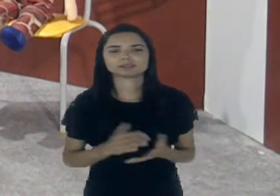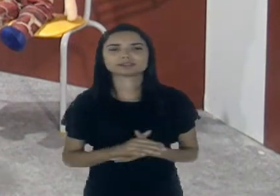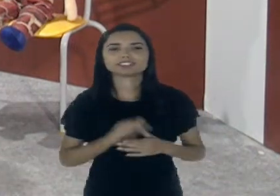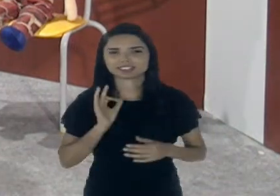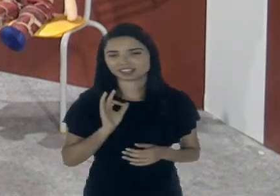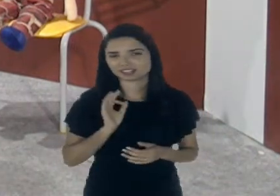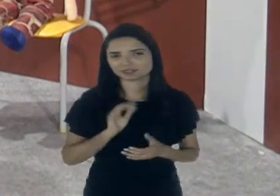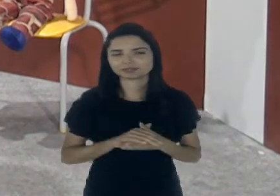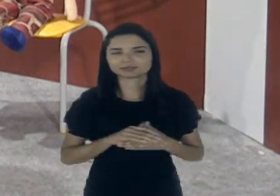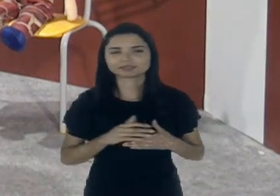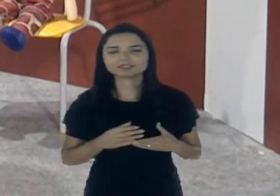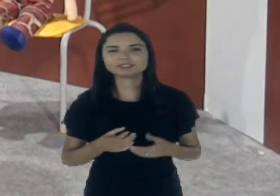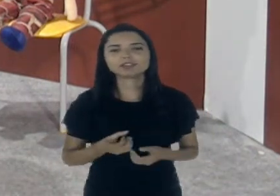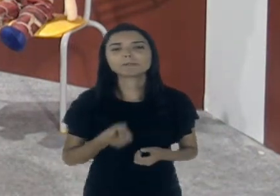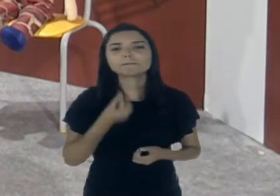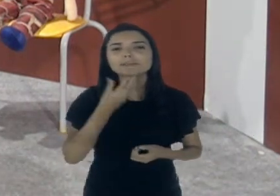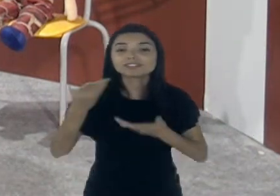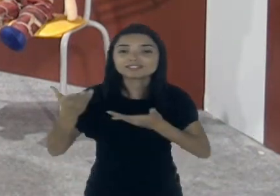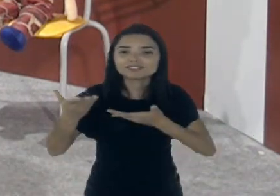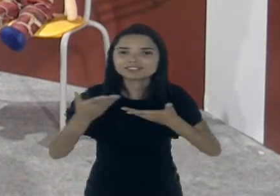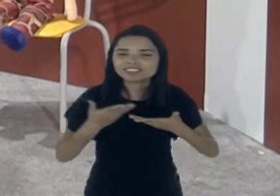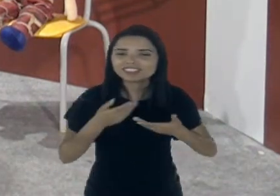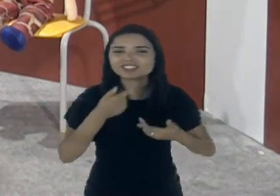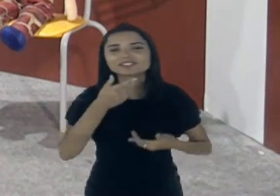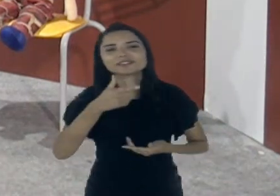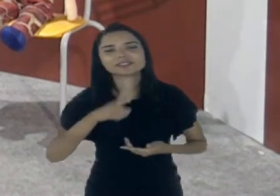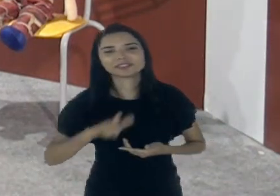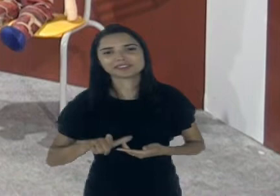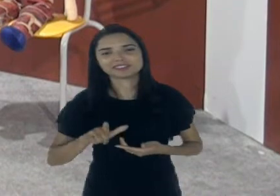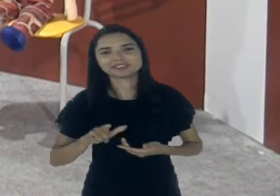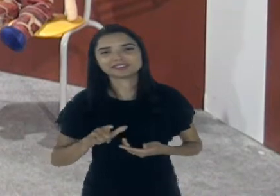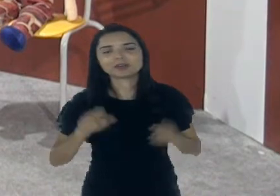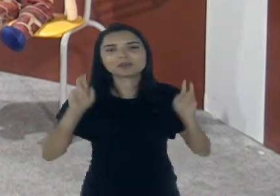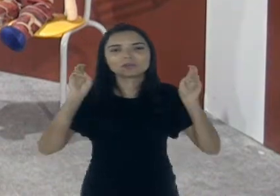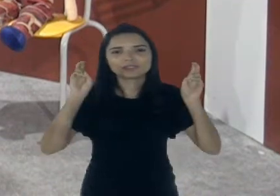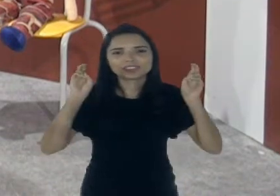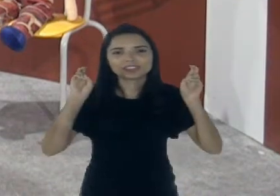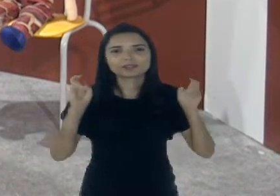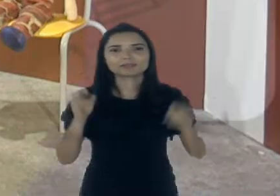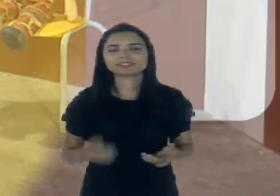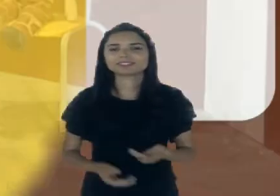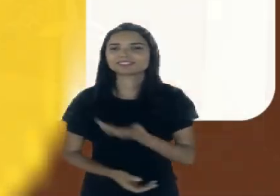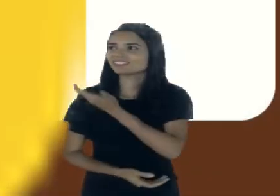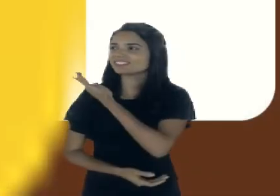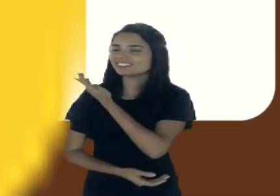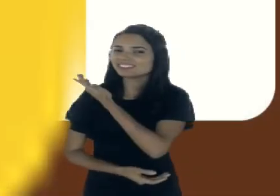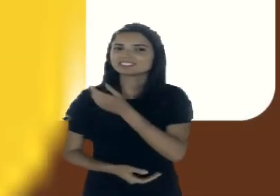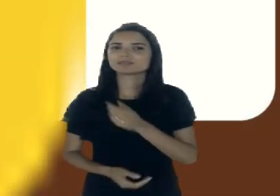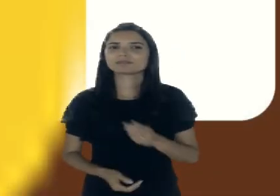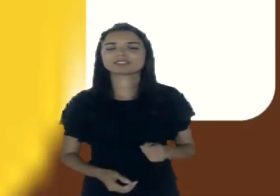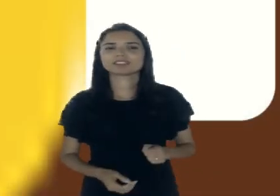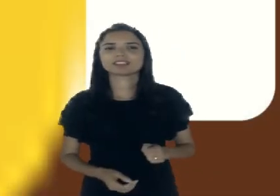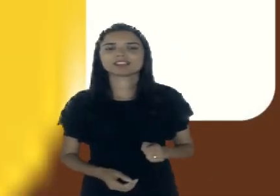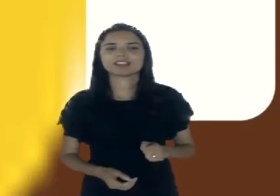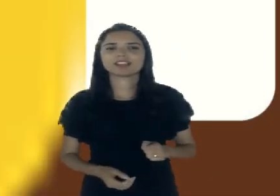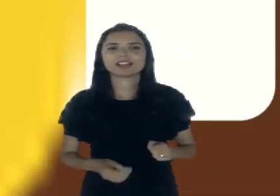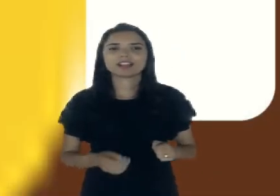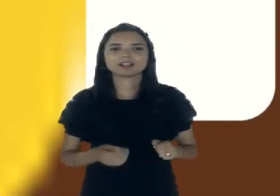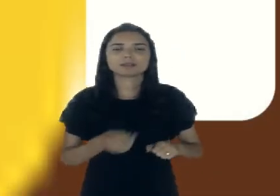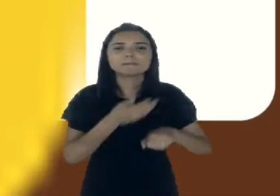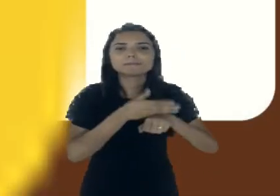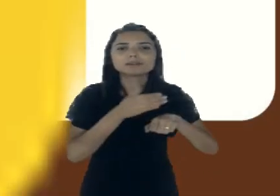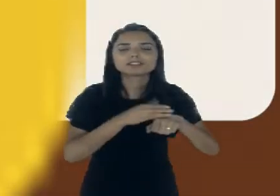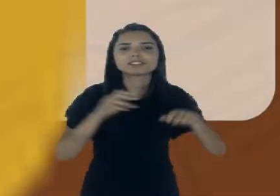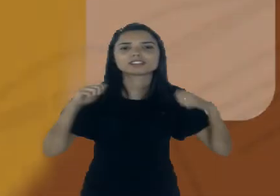vai. Então sejam mais uma vez bem-vindos à nossa aula com o tema Exercícios Físicos e a Importância para as Pessoas